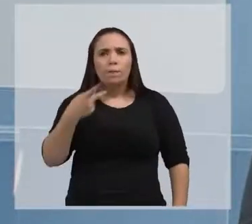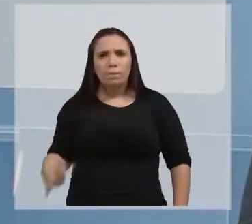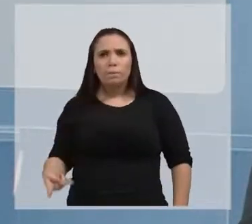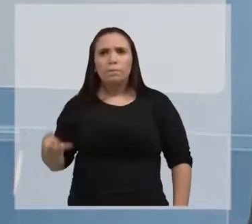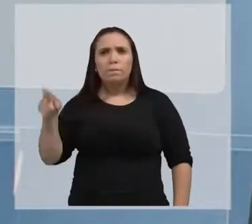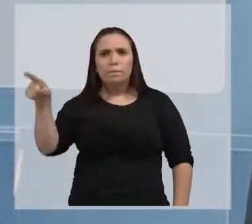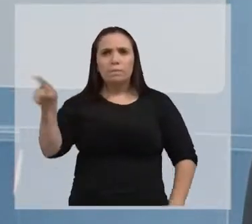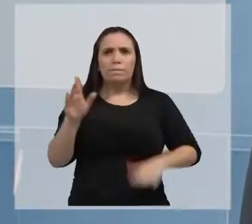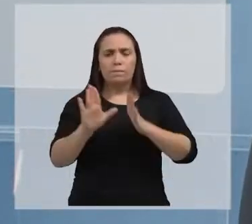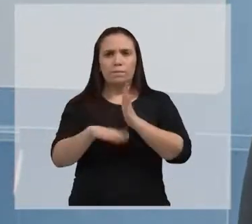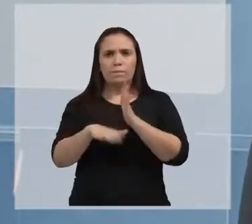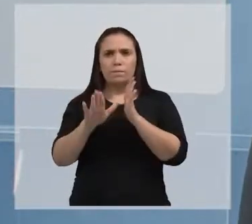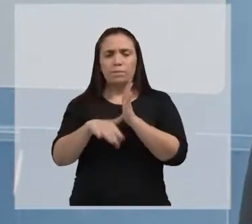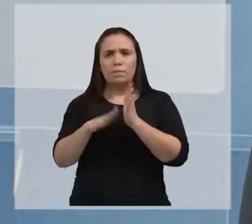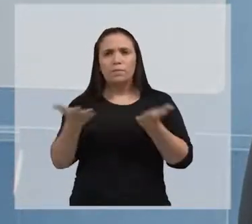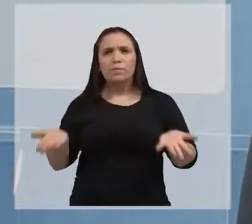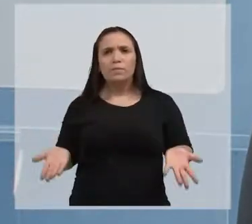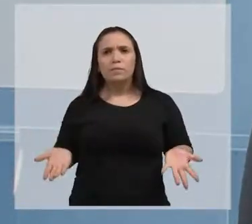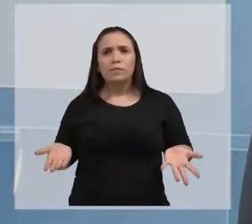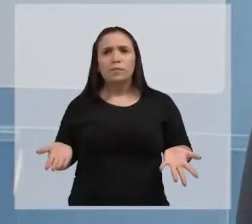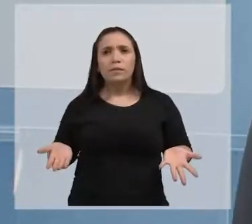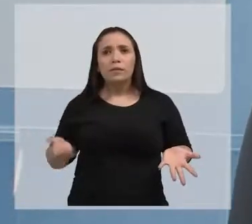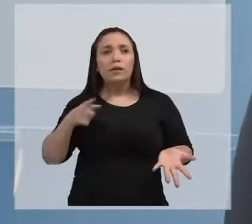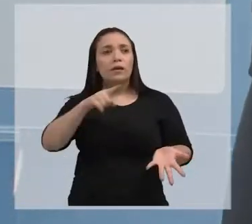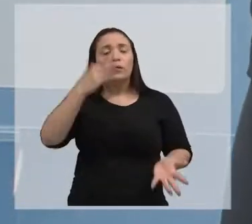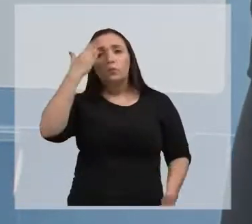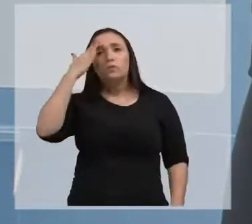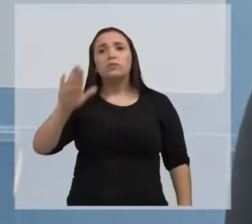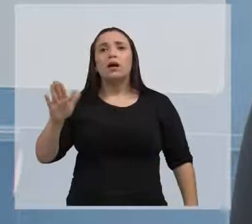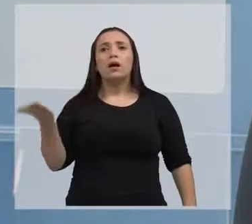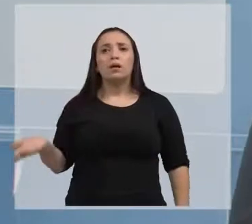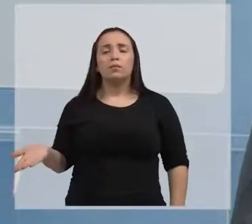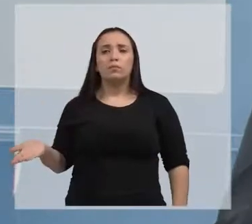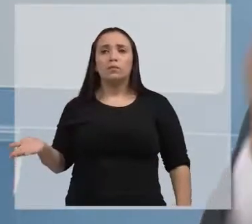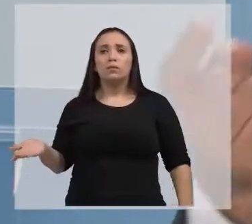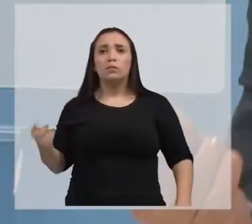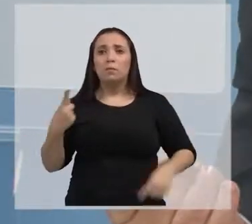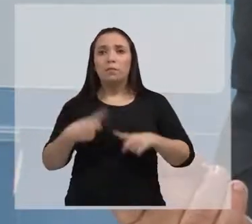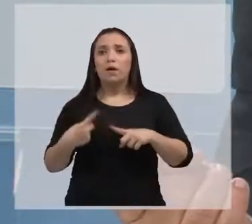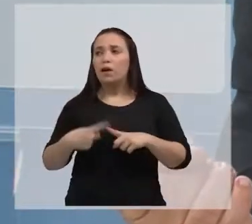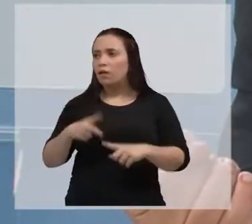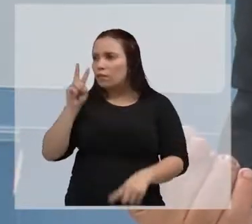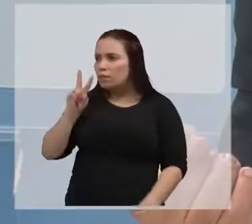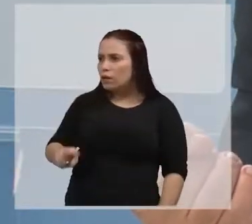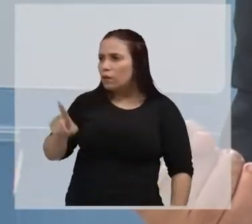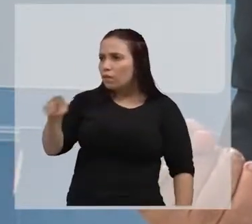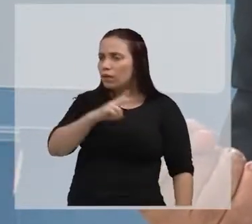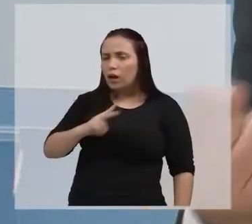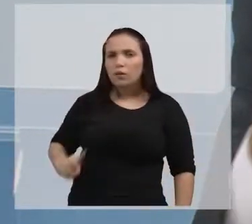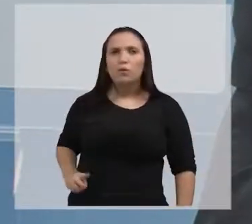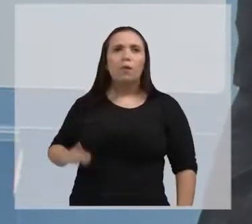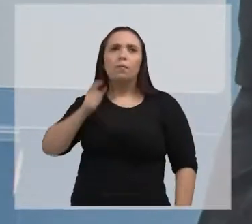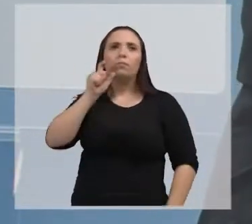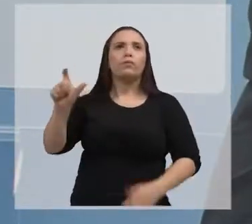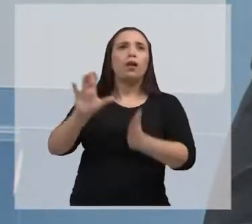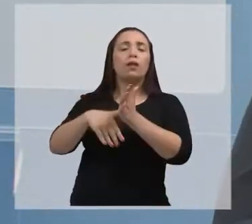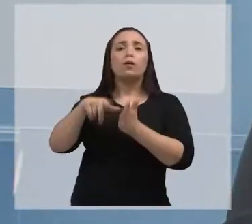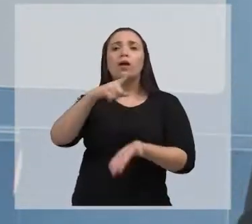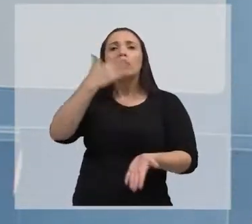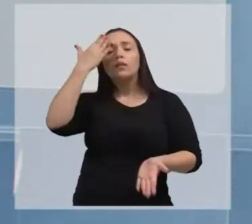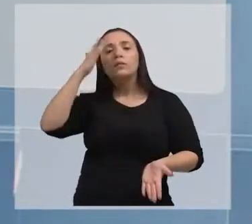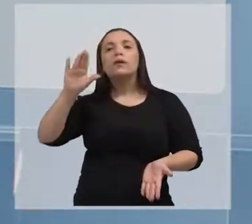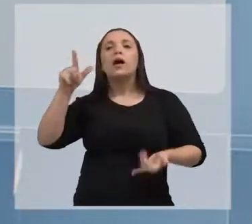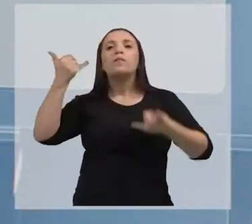município, da capital de Fortaleza de ladrão, sem nem saber quem é. Pelo simples fato de ser vereador. Uma pessoa